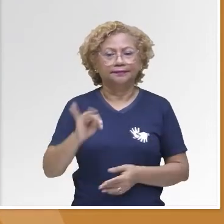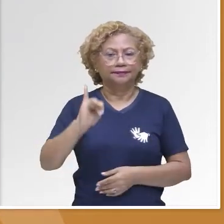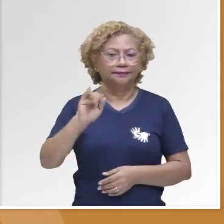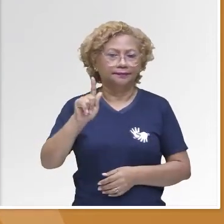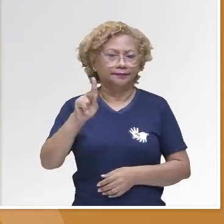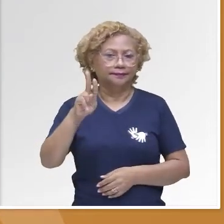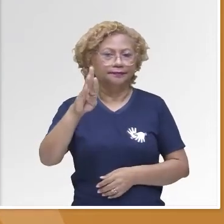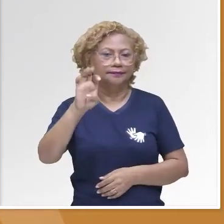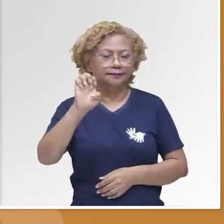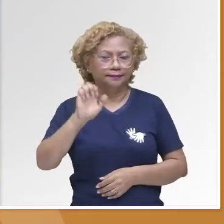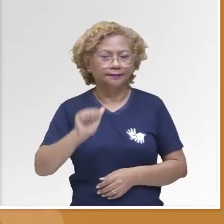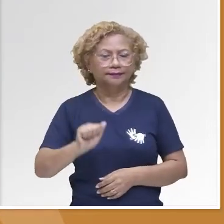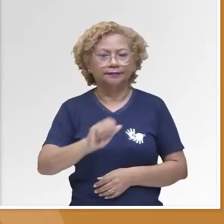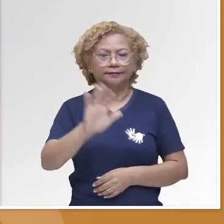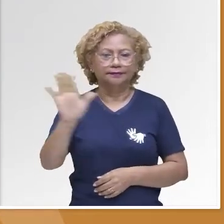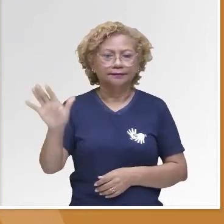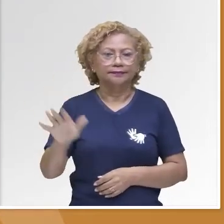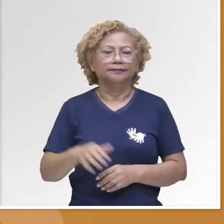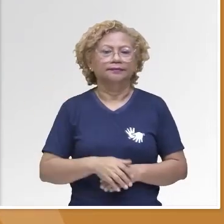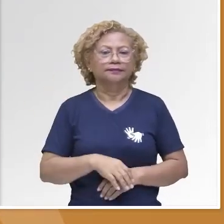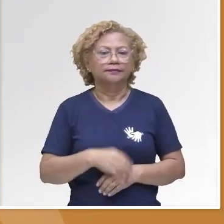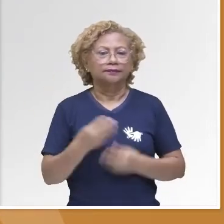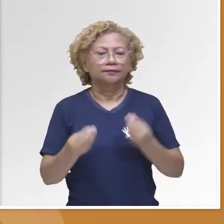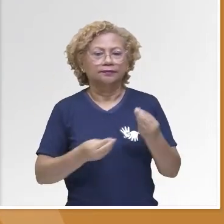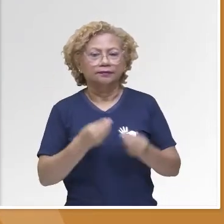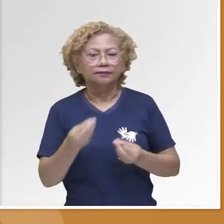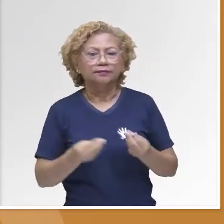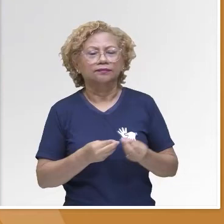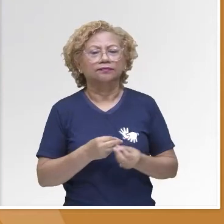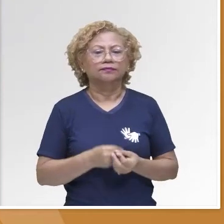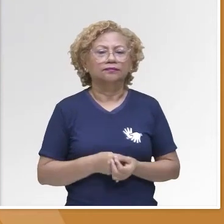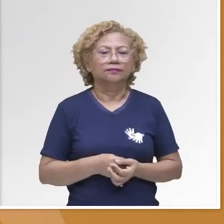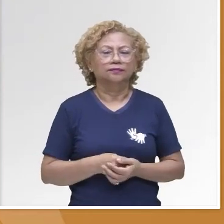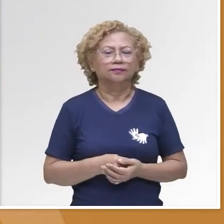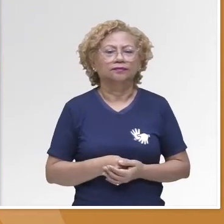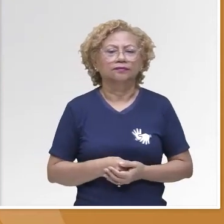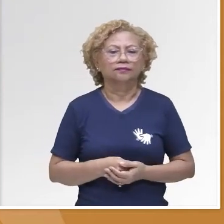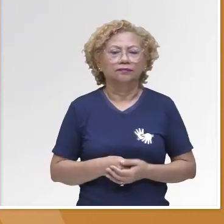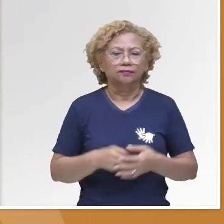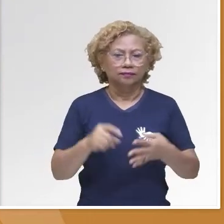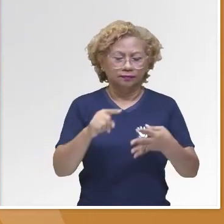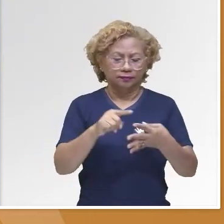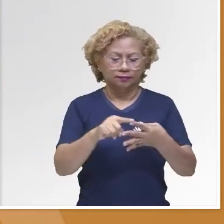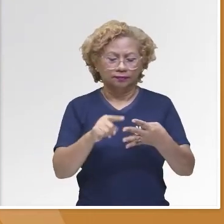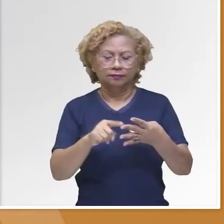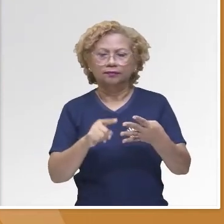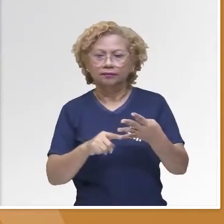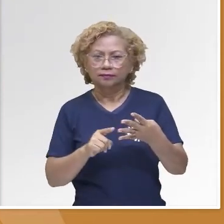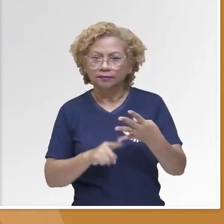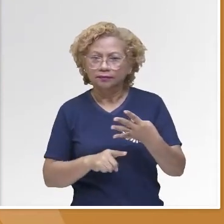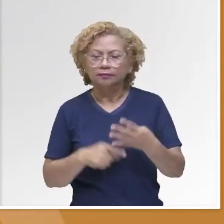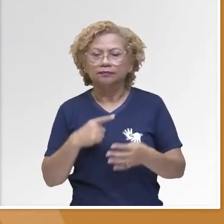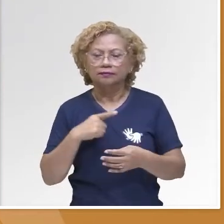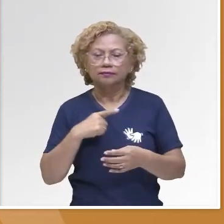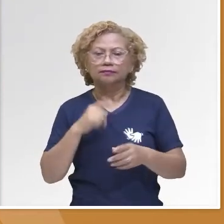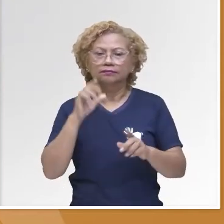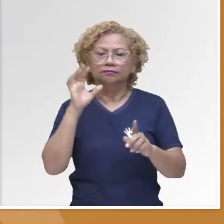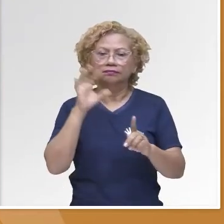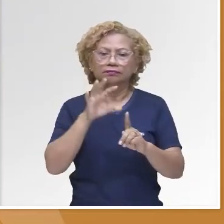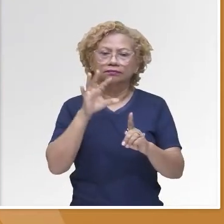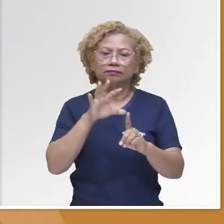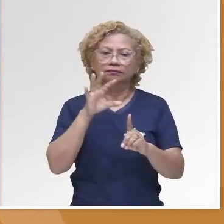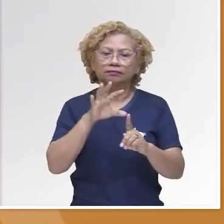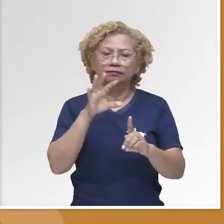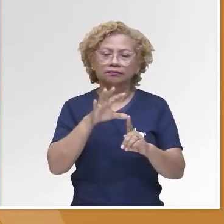asiáticos, Coreia do Sul, Hong Kong, Singapura, Taiwan, tiveram, né, uma influência na